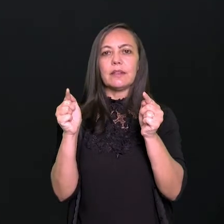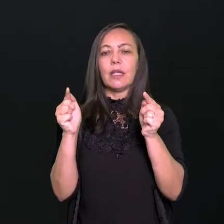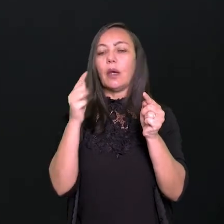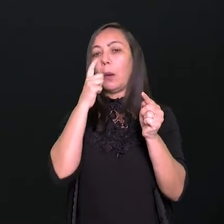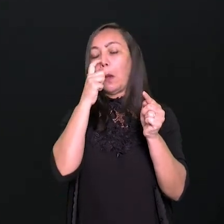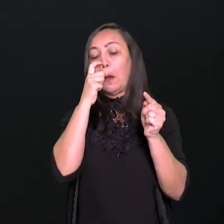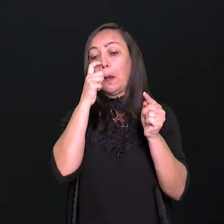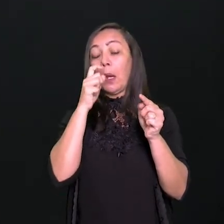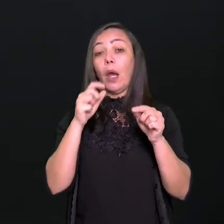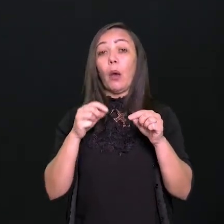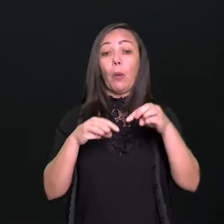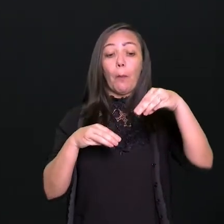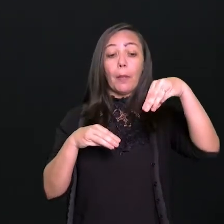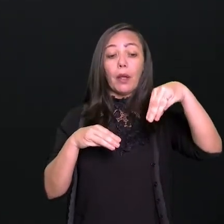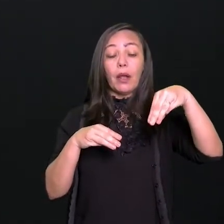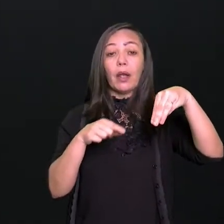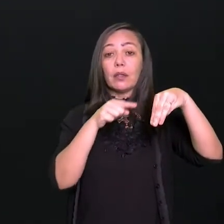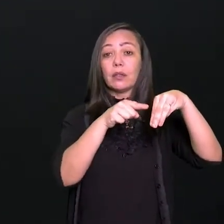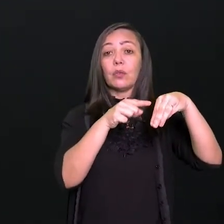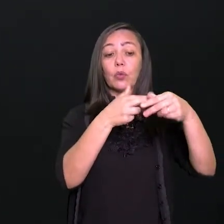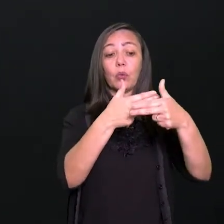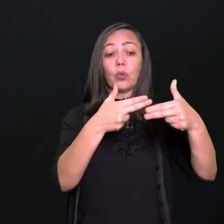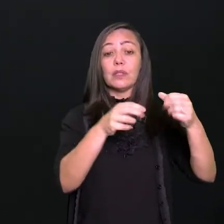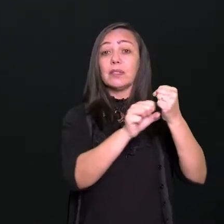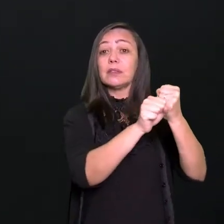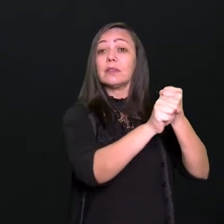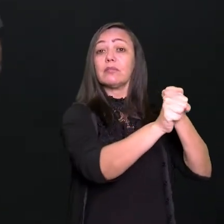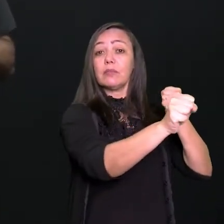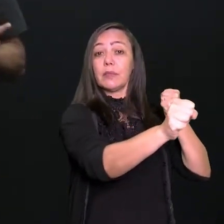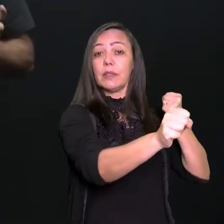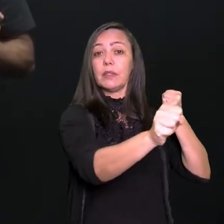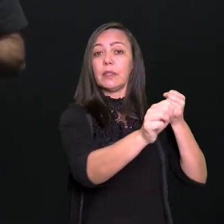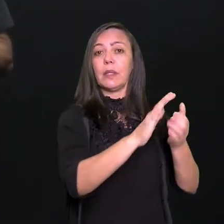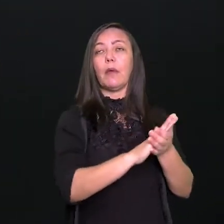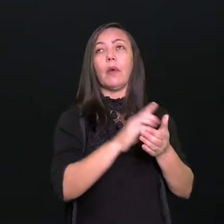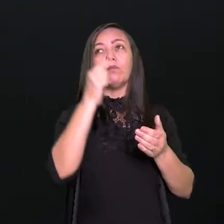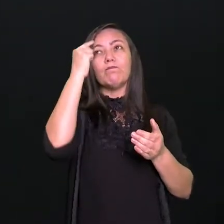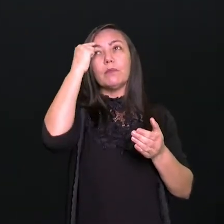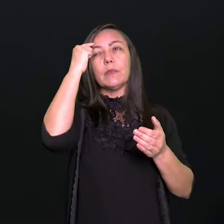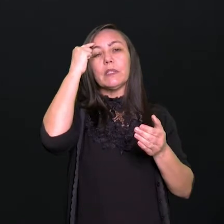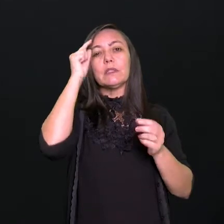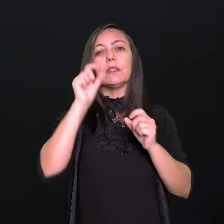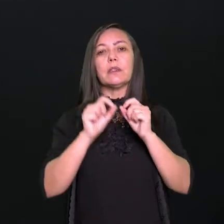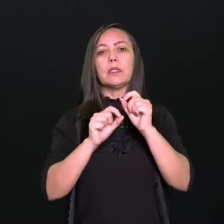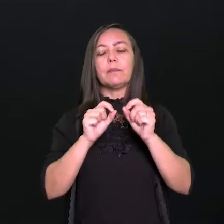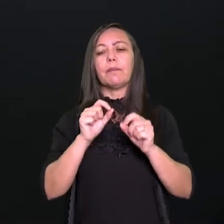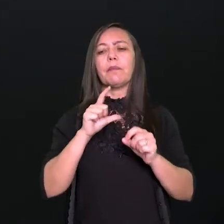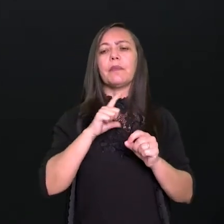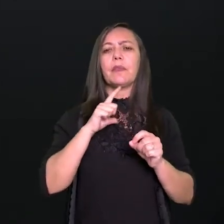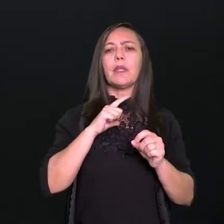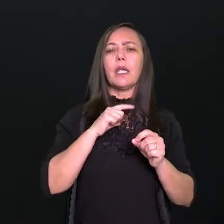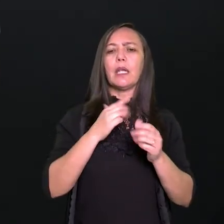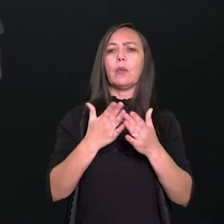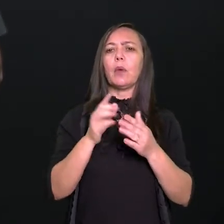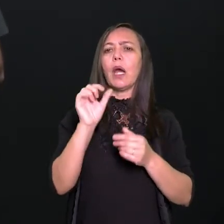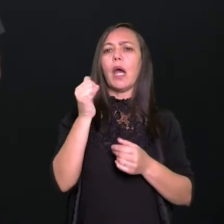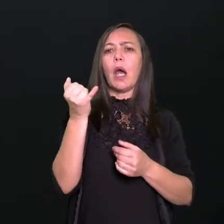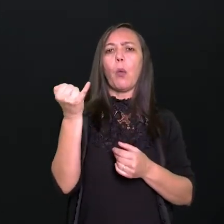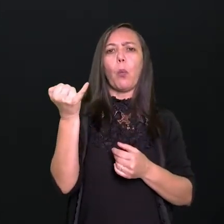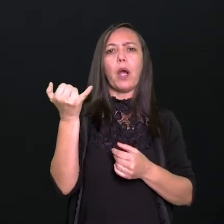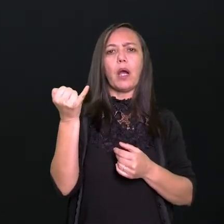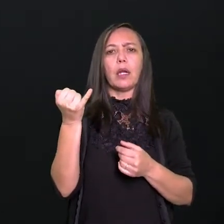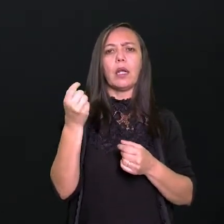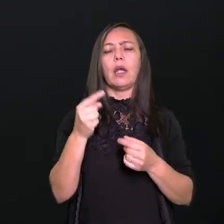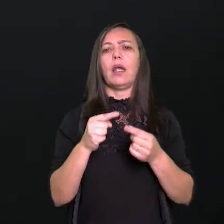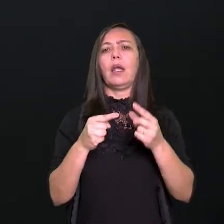múltiplos do metro são usados para medidas grandes. Imaginemos o seguinte então, se você tem na sua mão agora uma